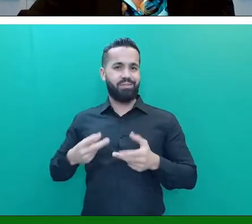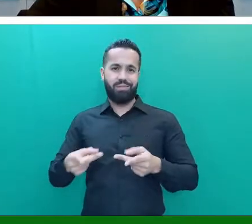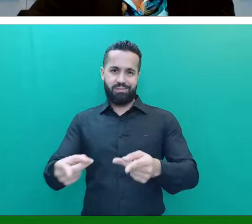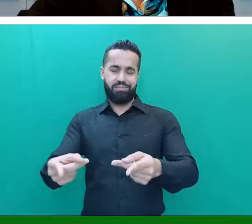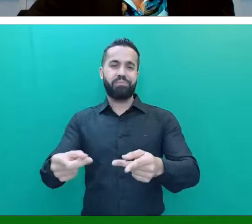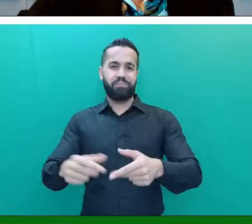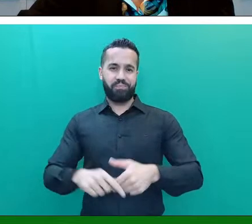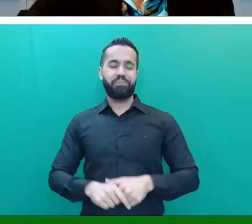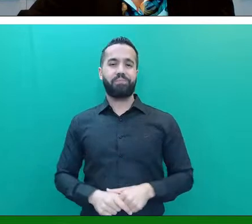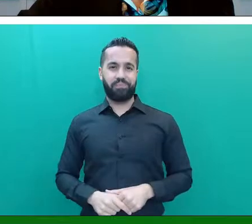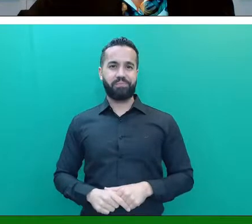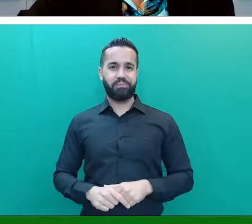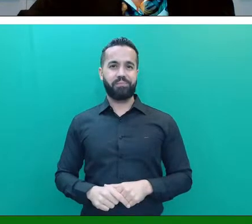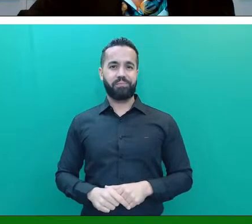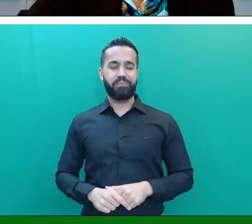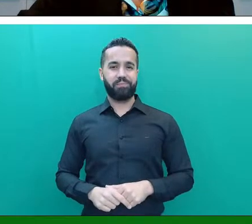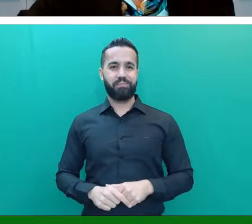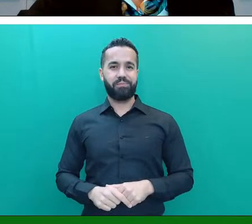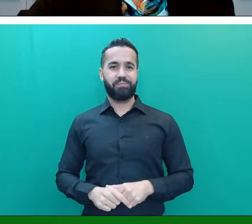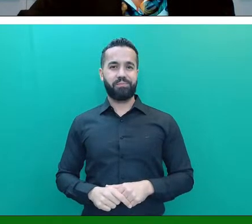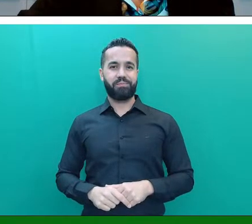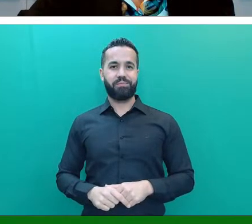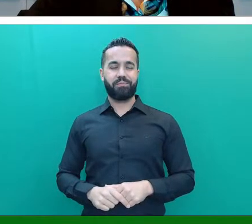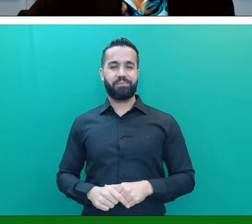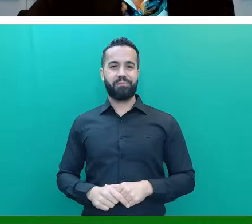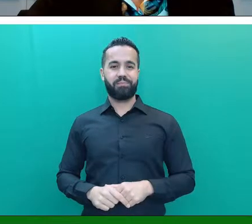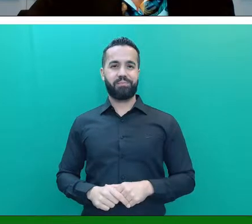Sendo que aquele que você apresentou hoje aqui